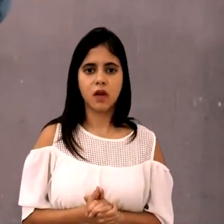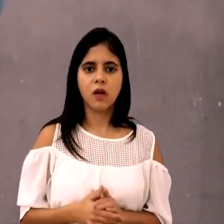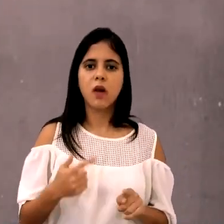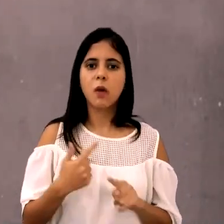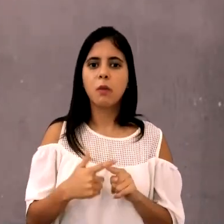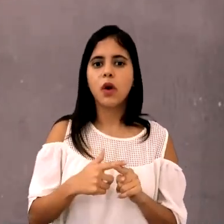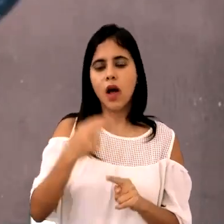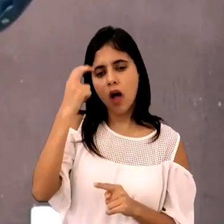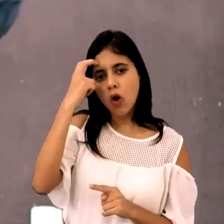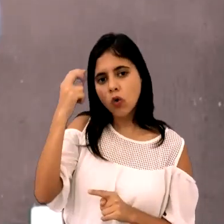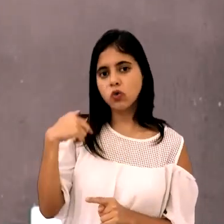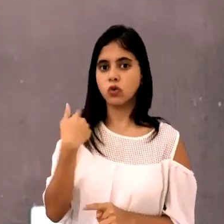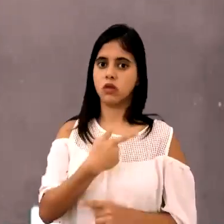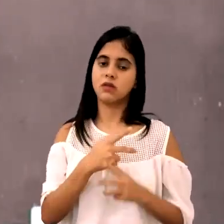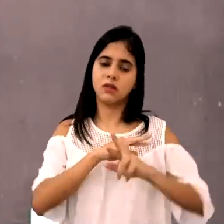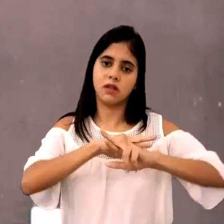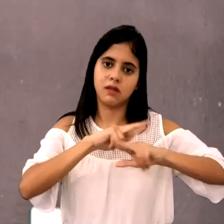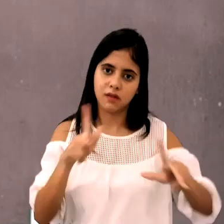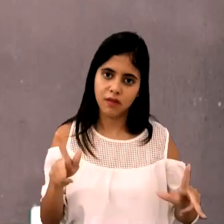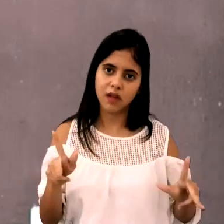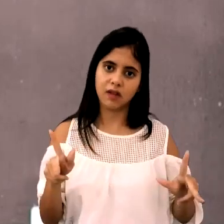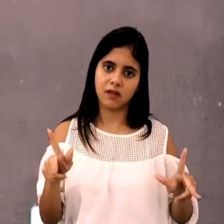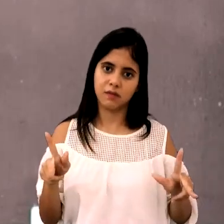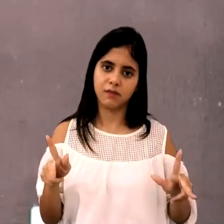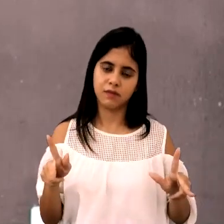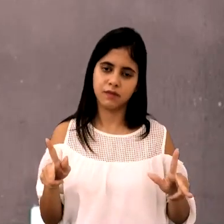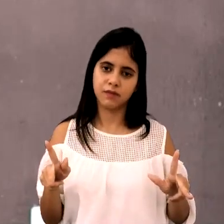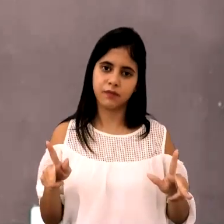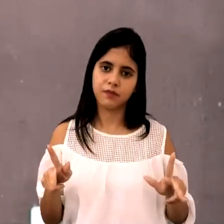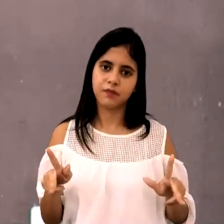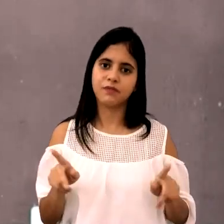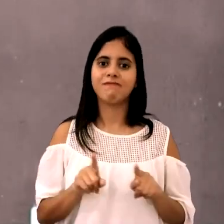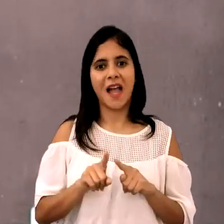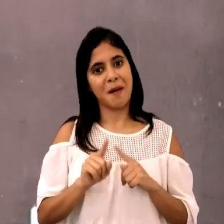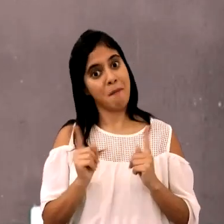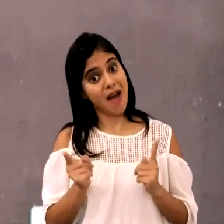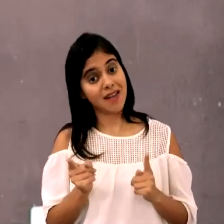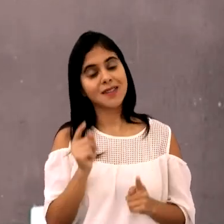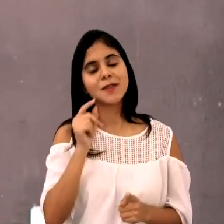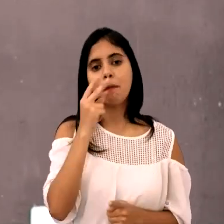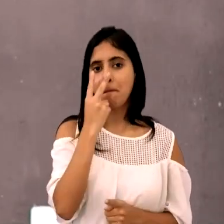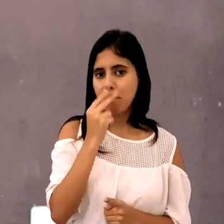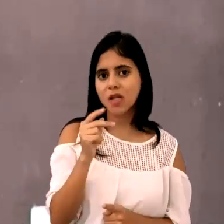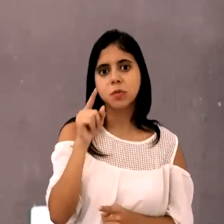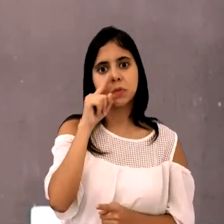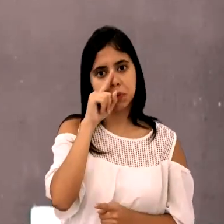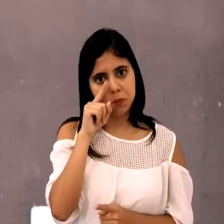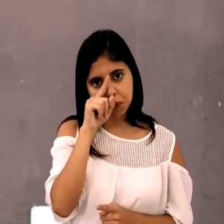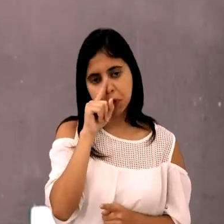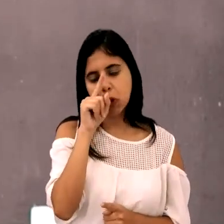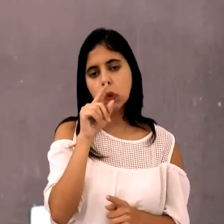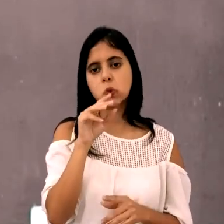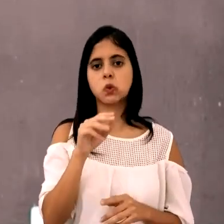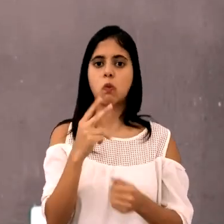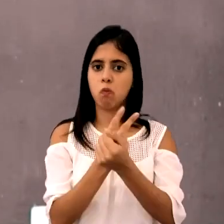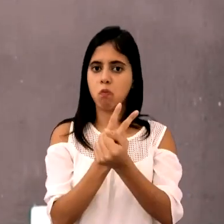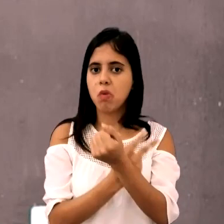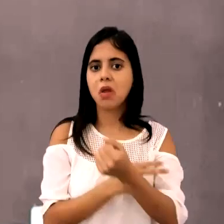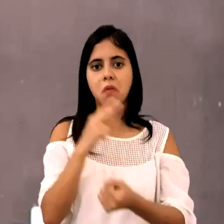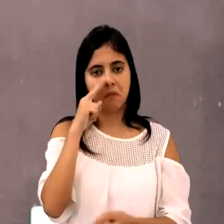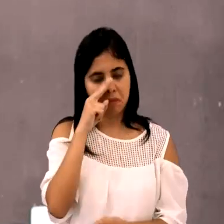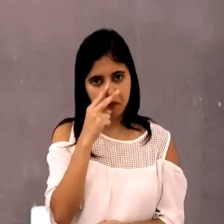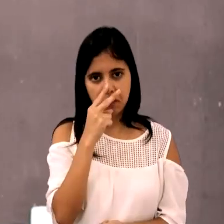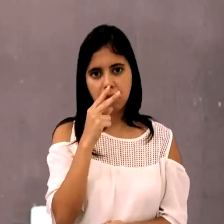leitura cultural não seja a mesma. Mas realmente parece ser um plano muito arriscado para deixar uma